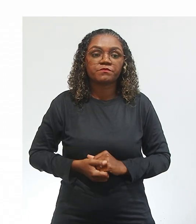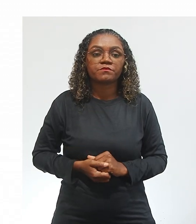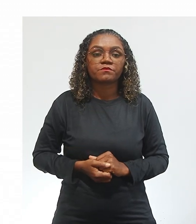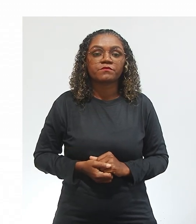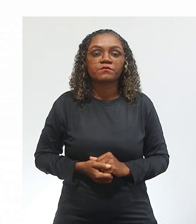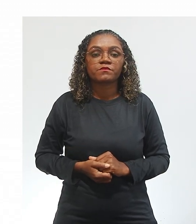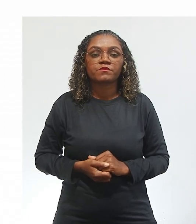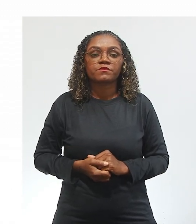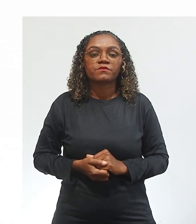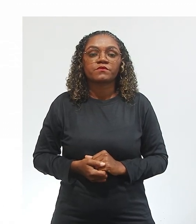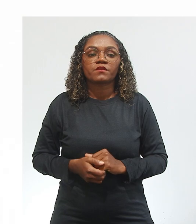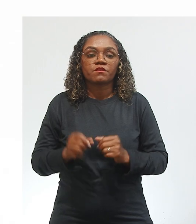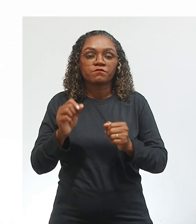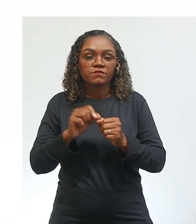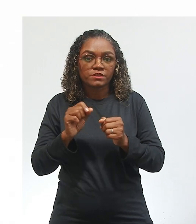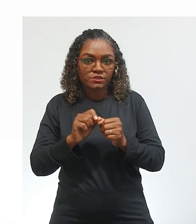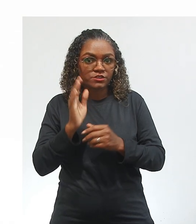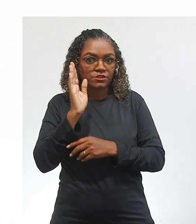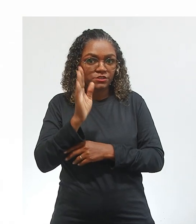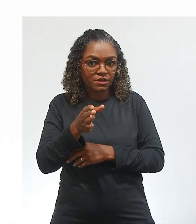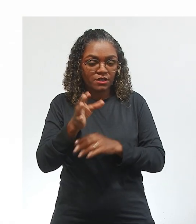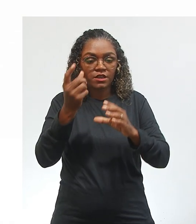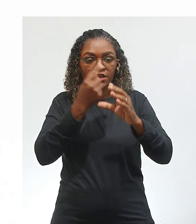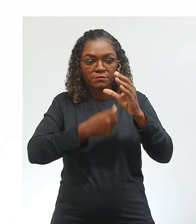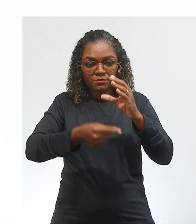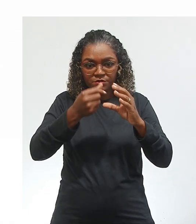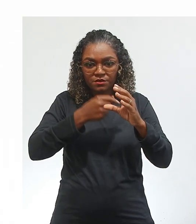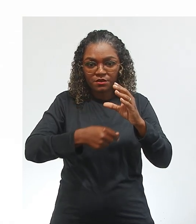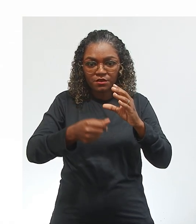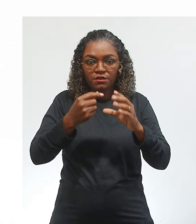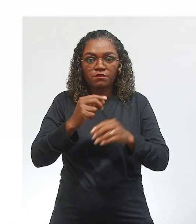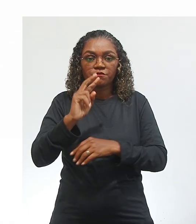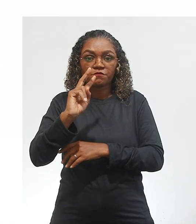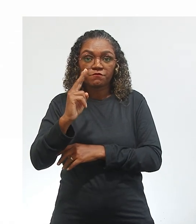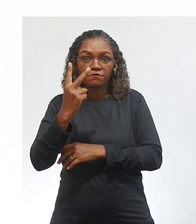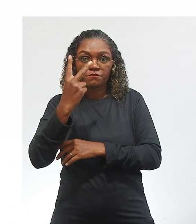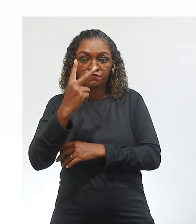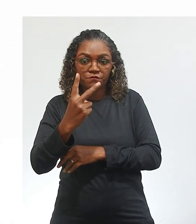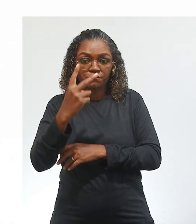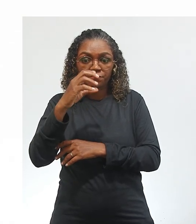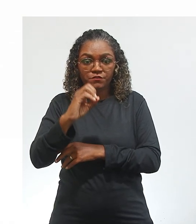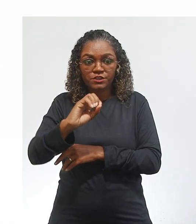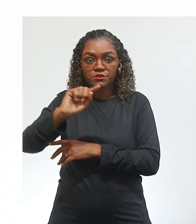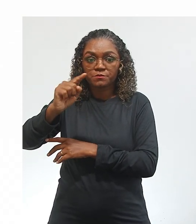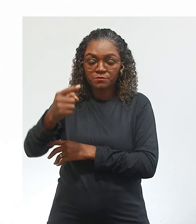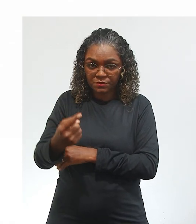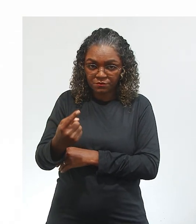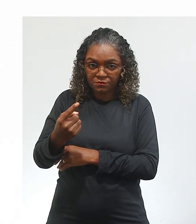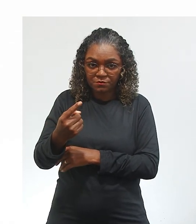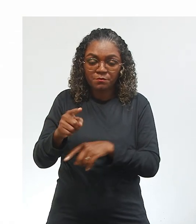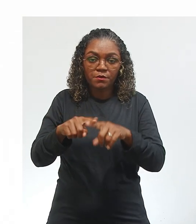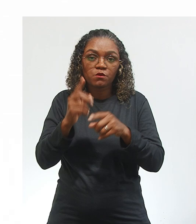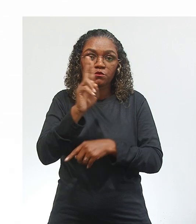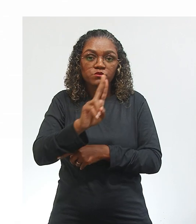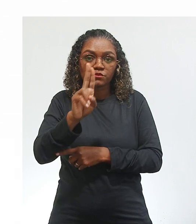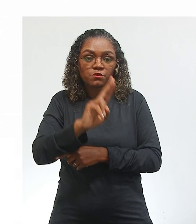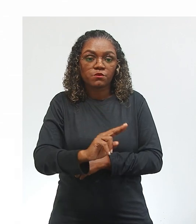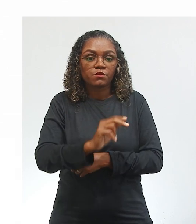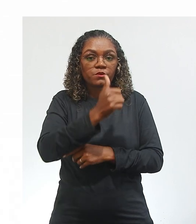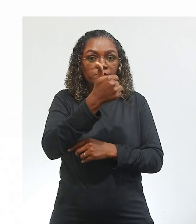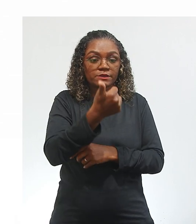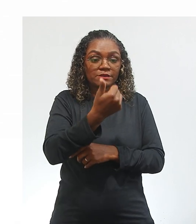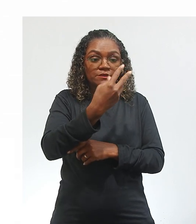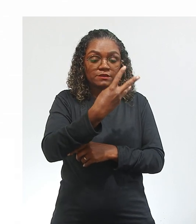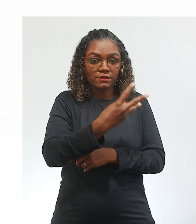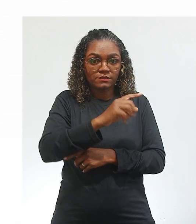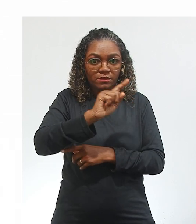Integralização de capital, já falamos lá, social, no valor de 20 mil. que foi o quê? Sendo 13 em dinheiro e